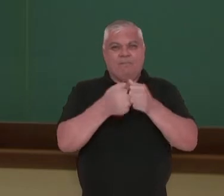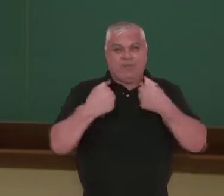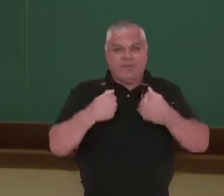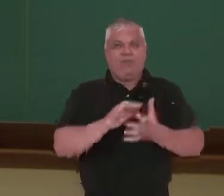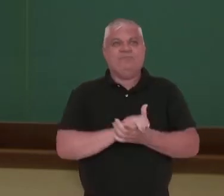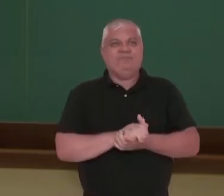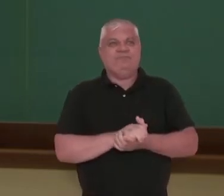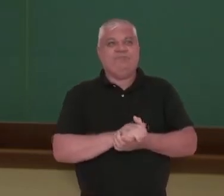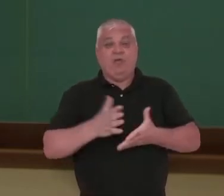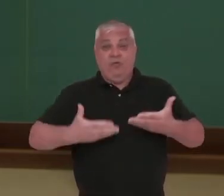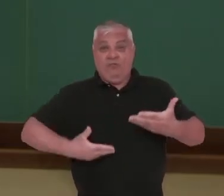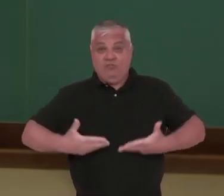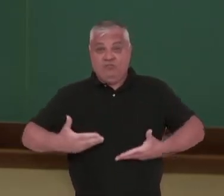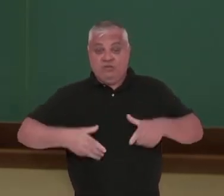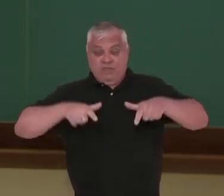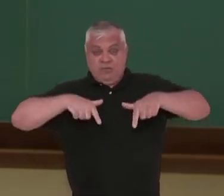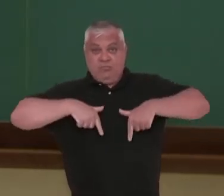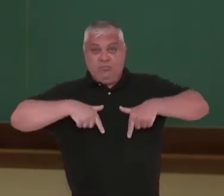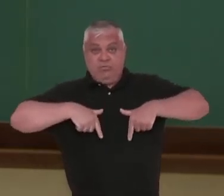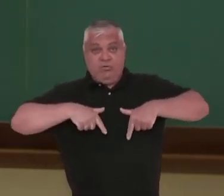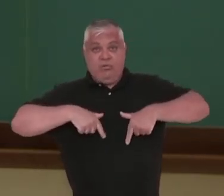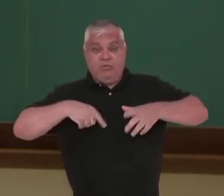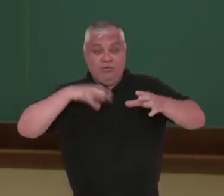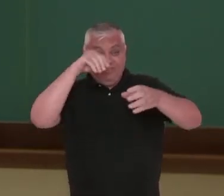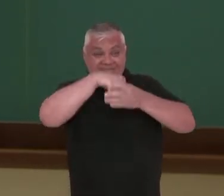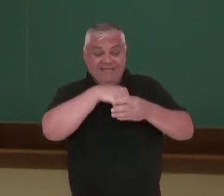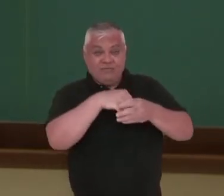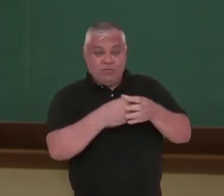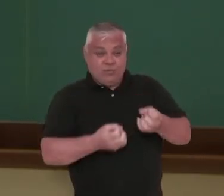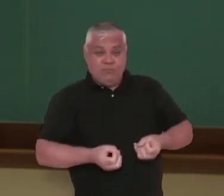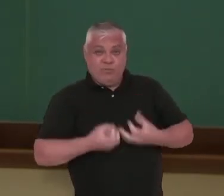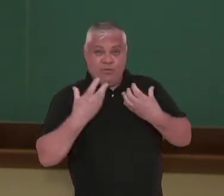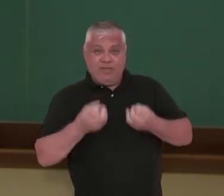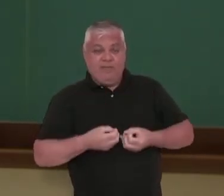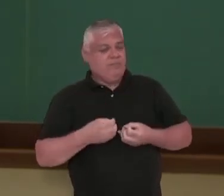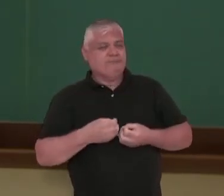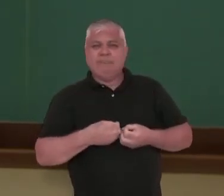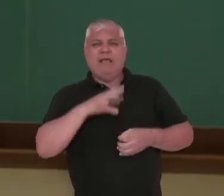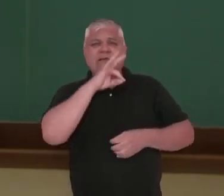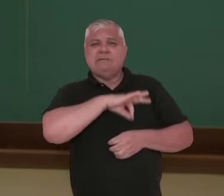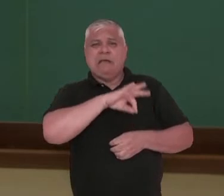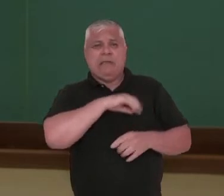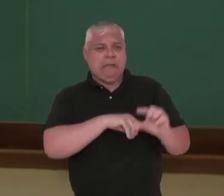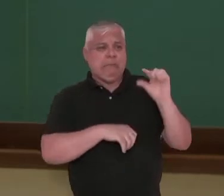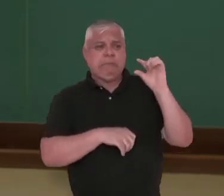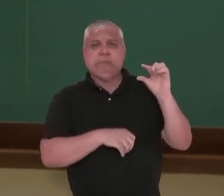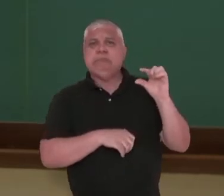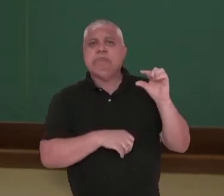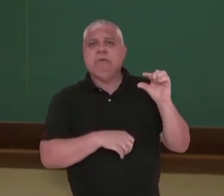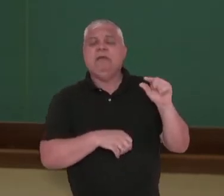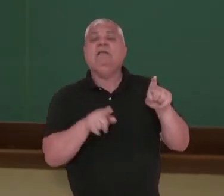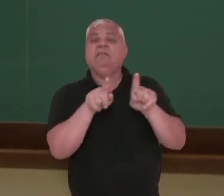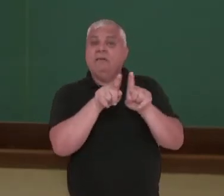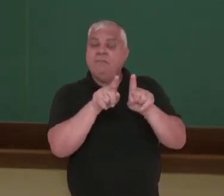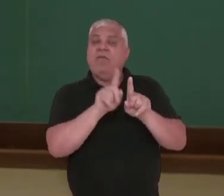O funcionário público não cabe no poema com seu salário de fome e sua vida fechada em